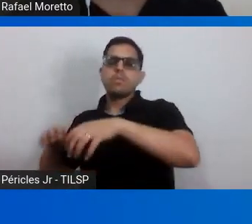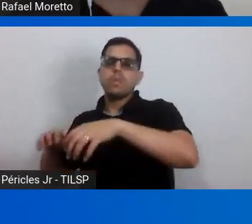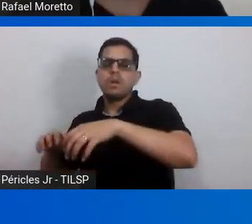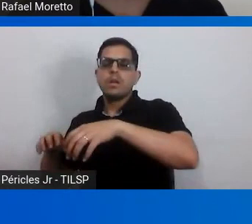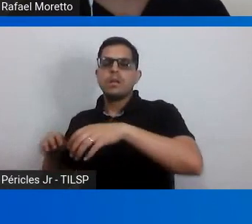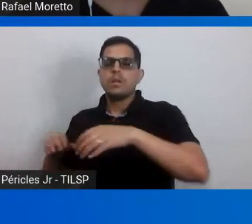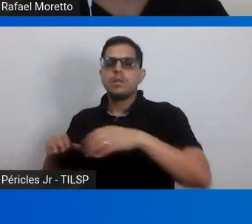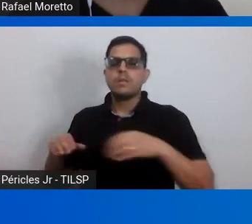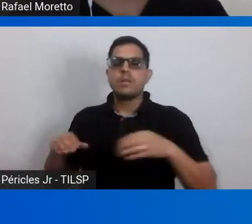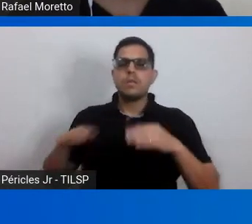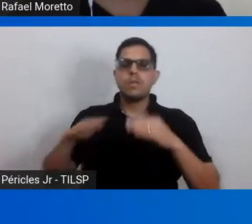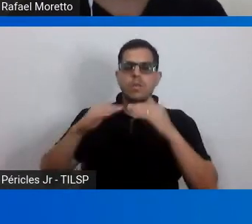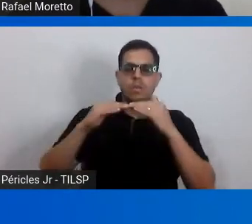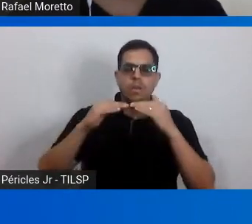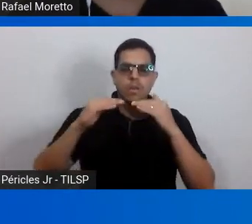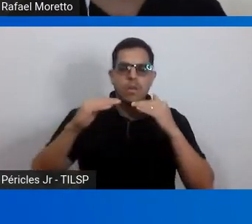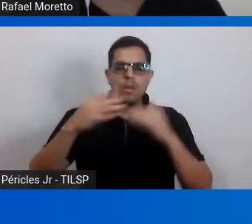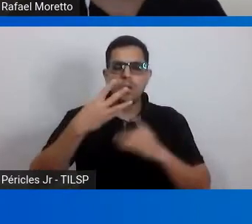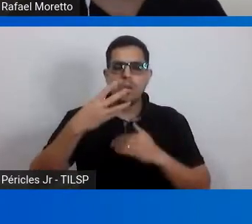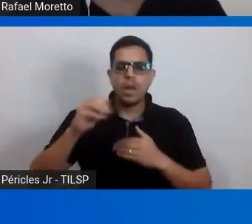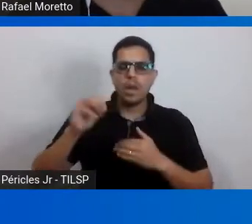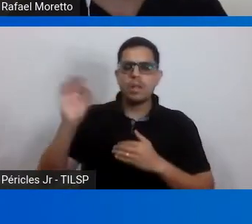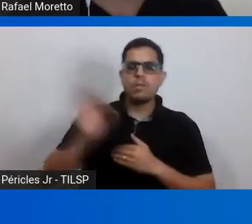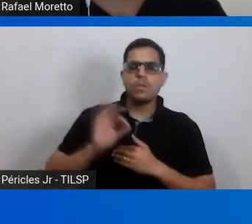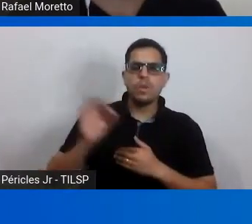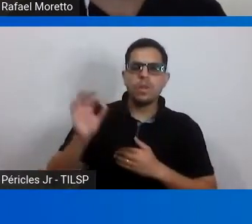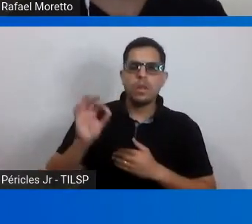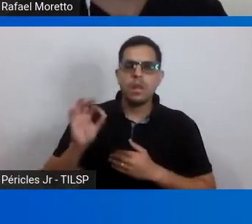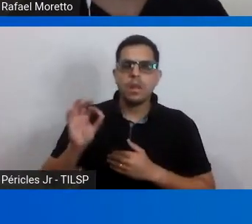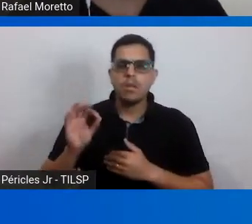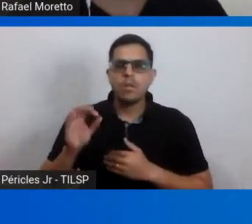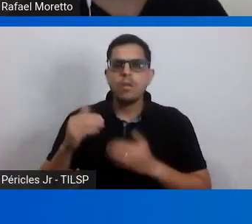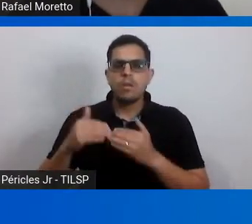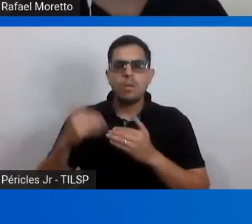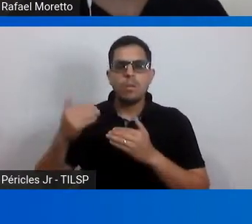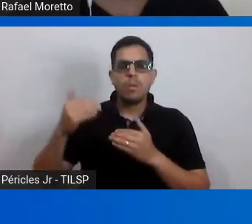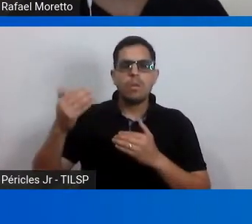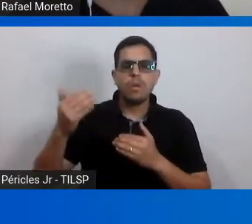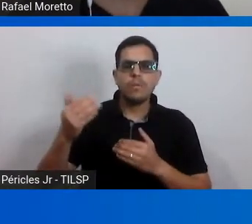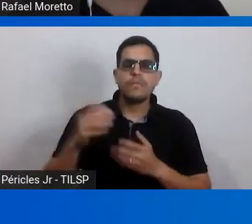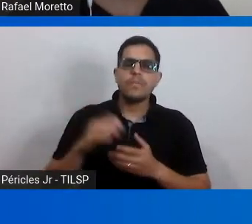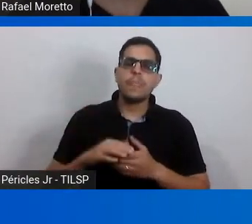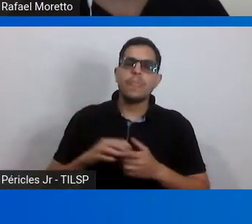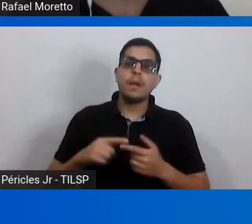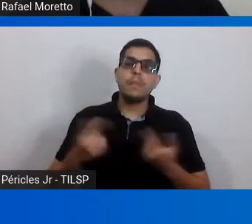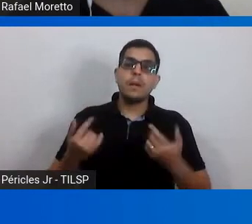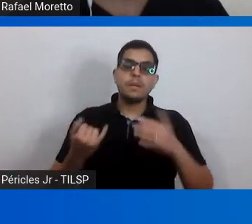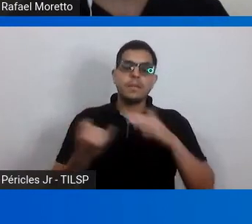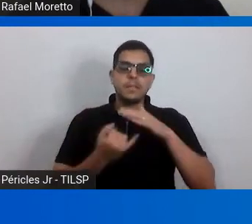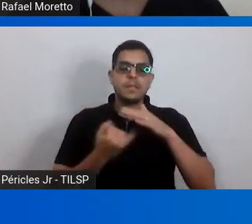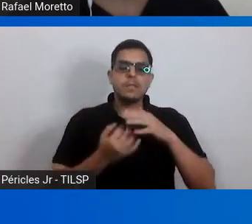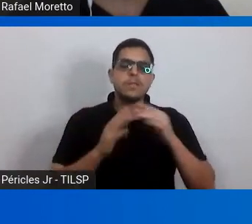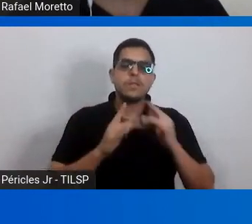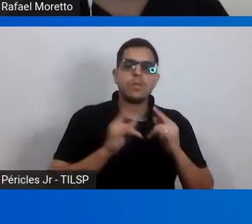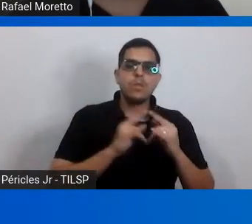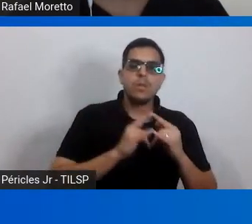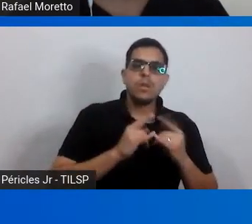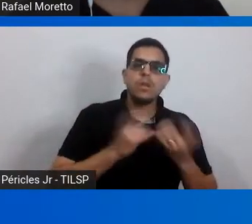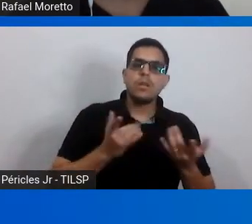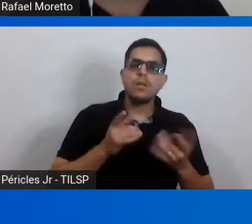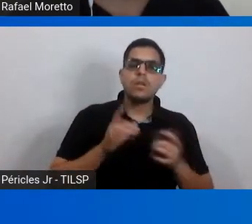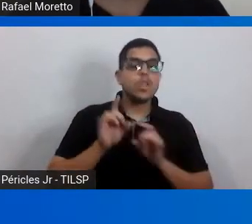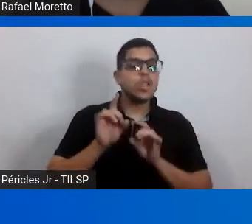40%. o que eu posso dizer que poucas instituições ofertam disciplinas em 40% até hoje muito embora